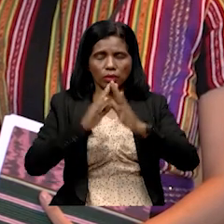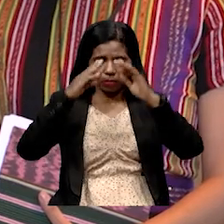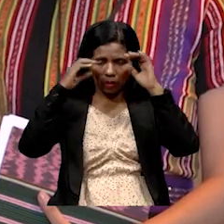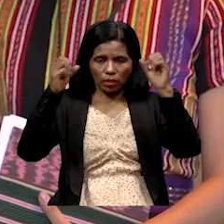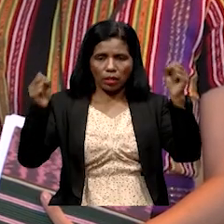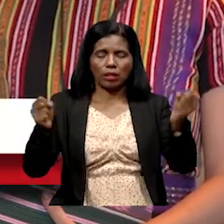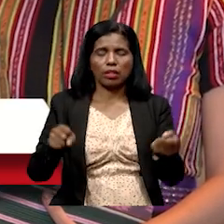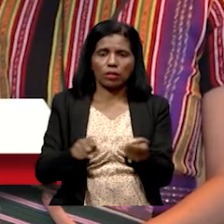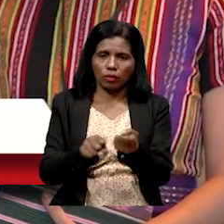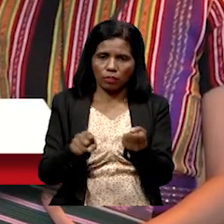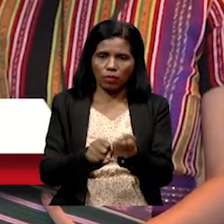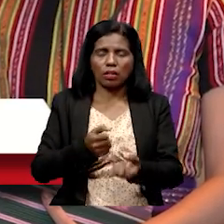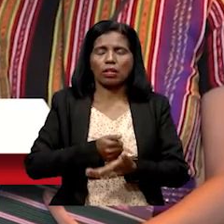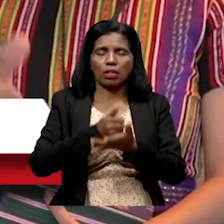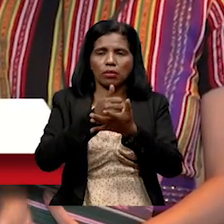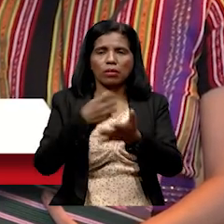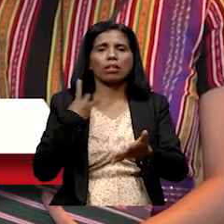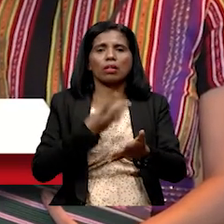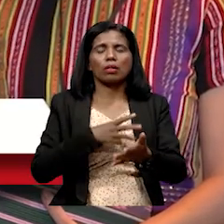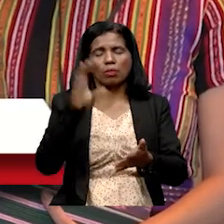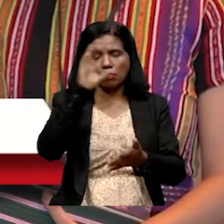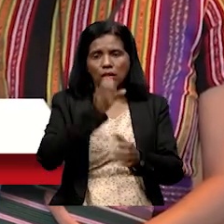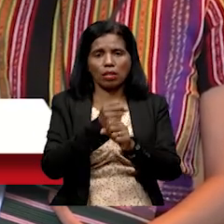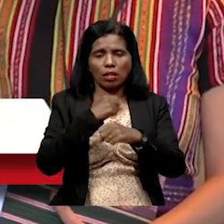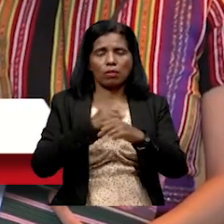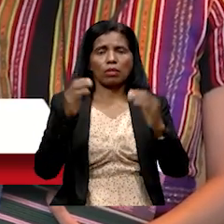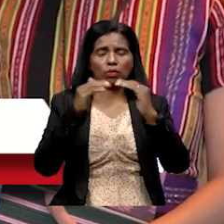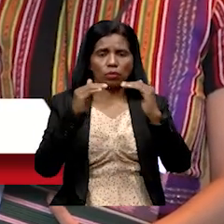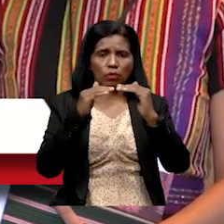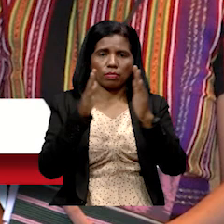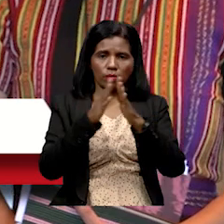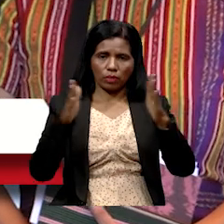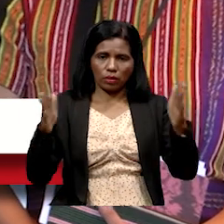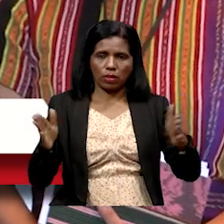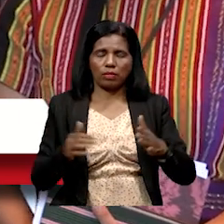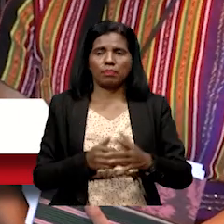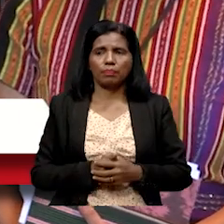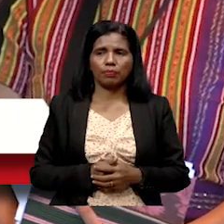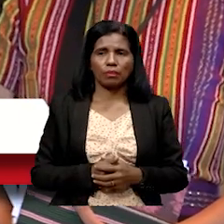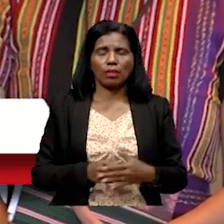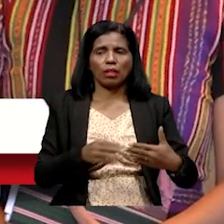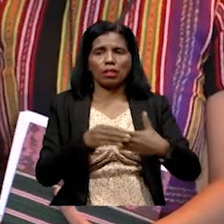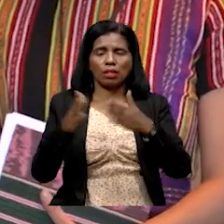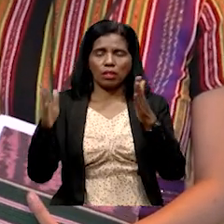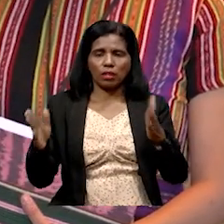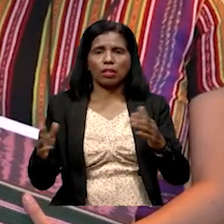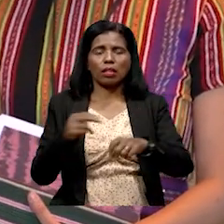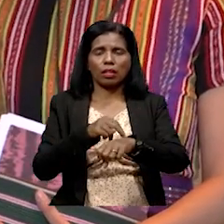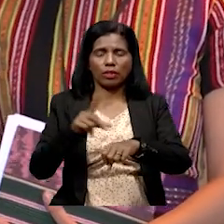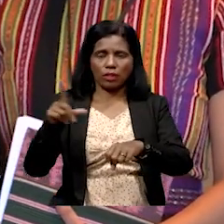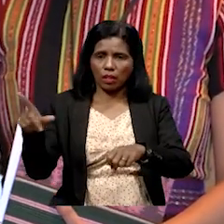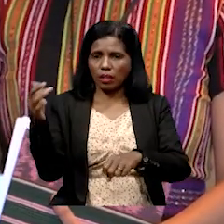tulung ni apoio para ita buka halo diálogo. Diálogo ho líder nacional sira,